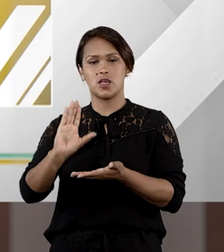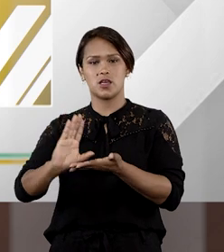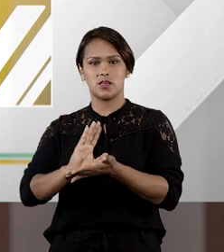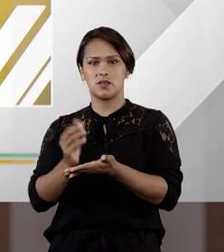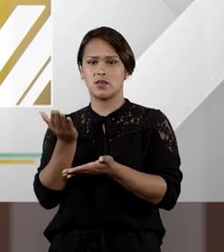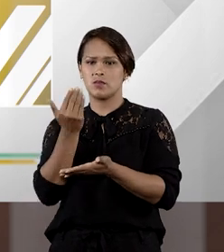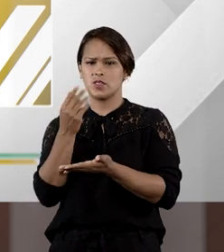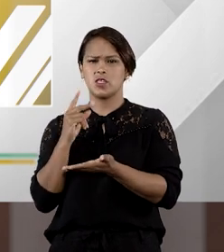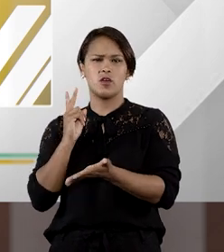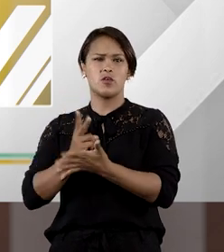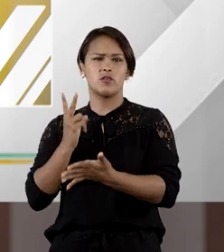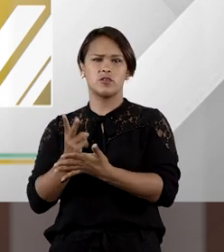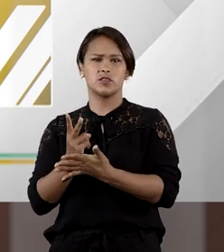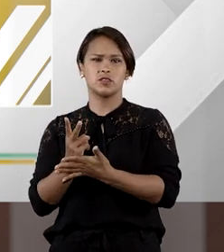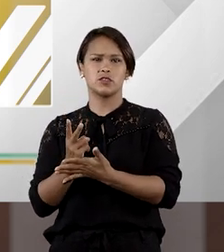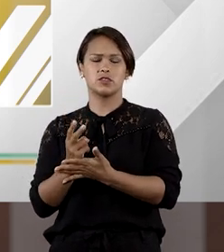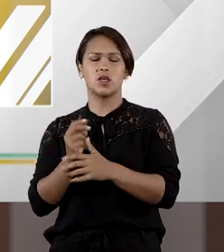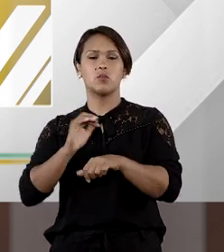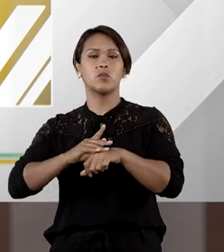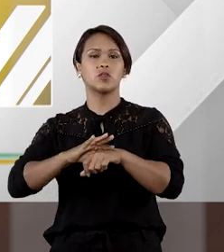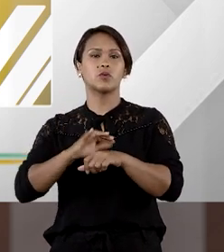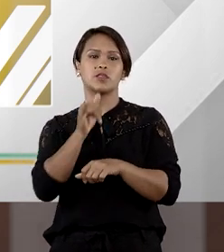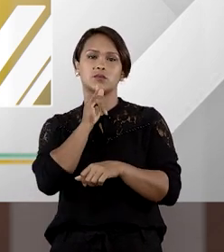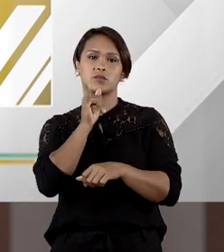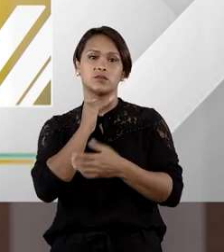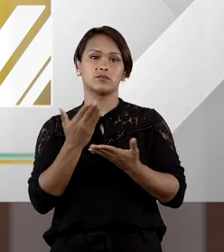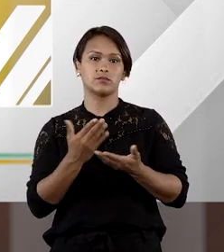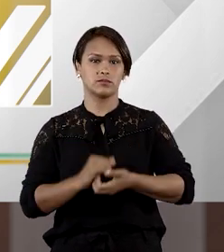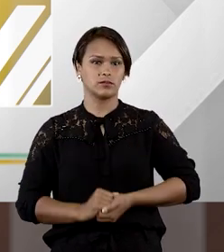então, seria vitalícia? Uma enfermidade, por exemplo?